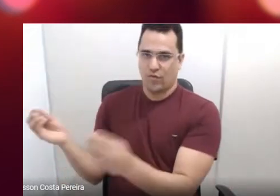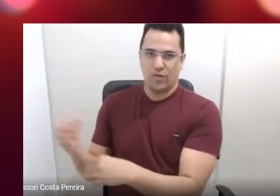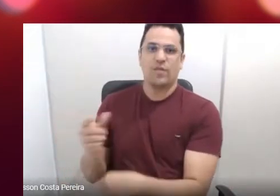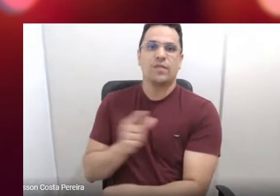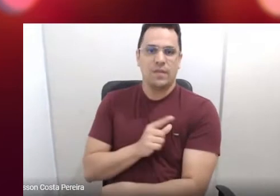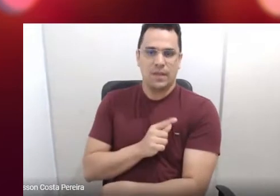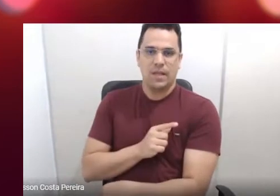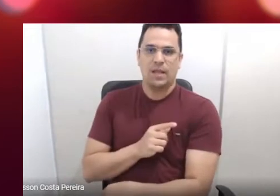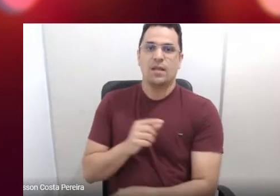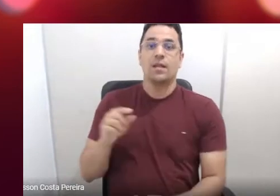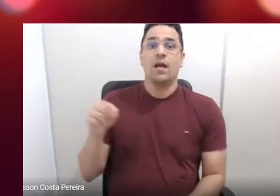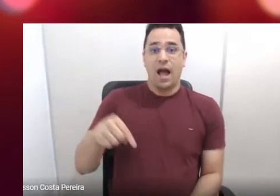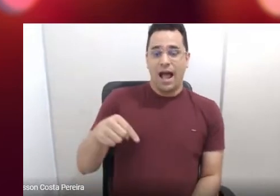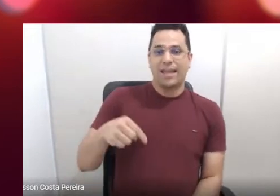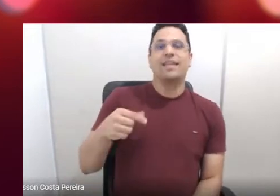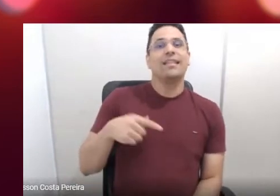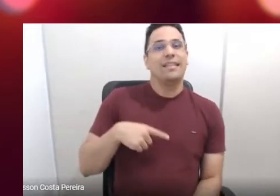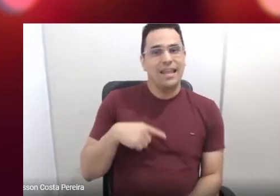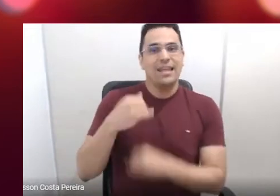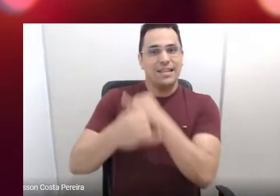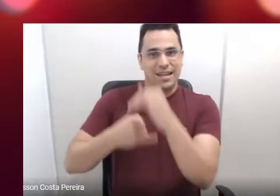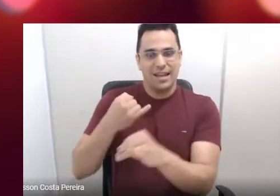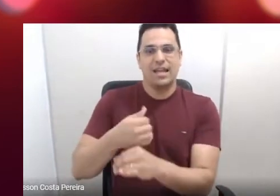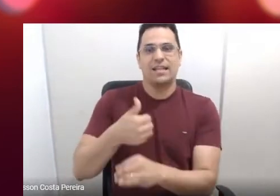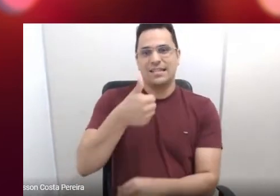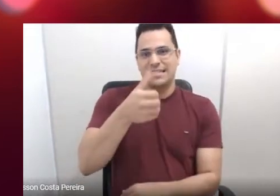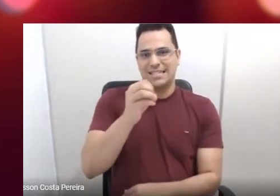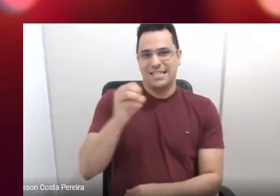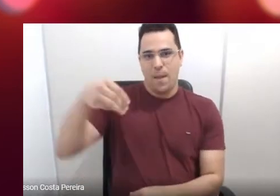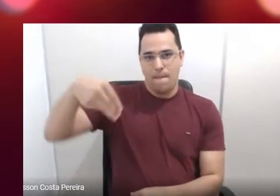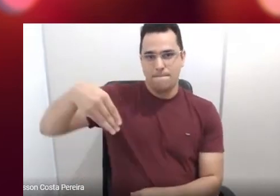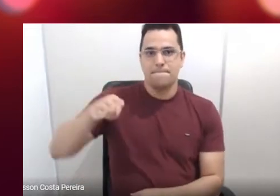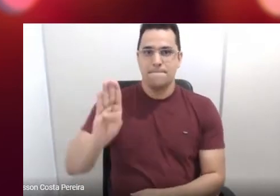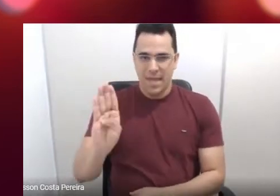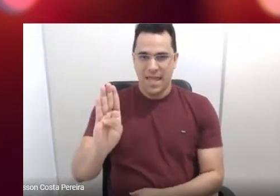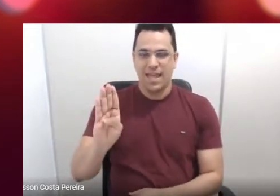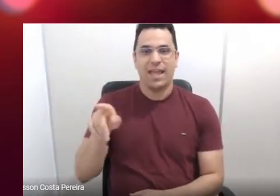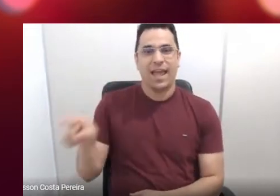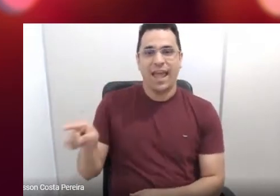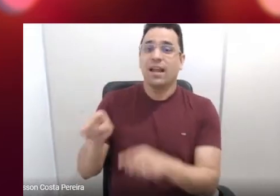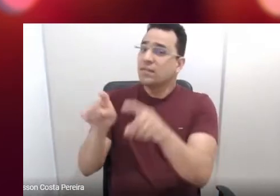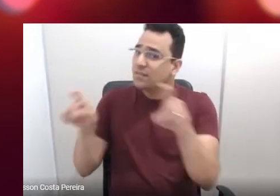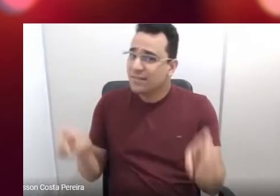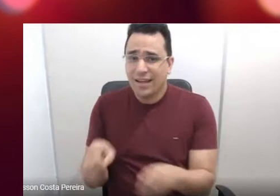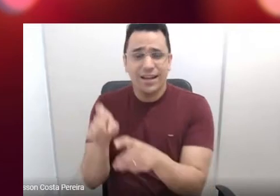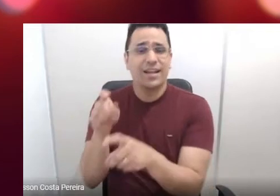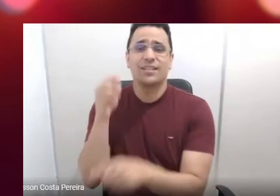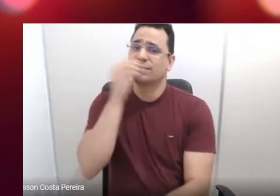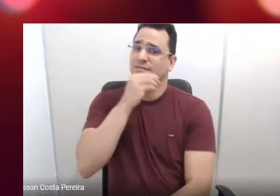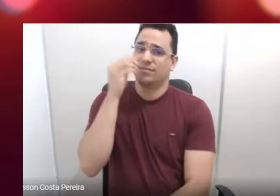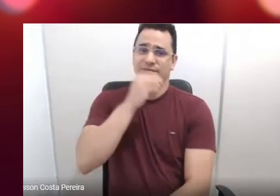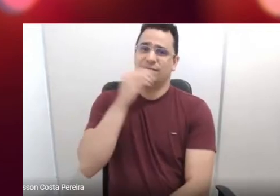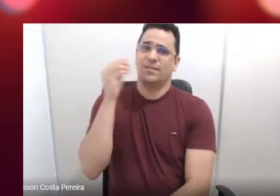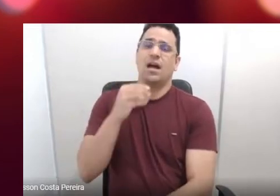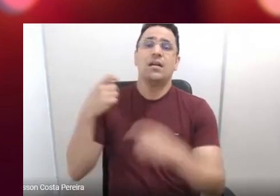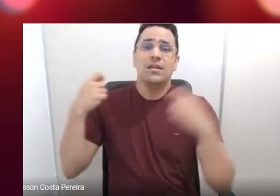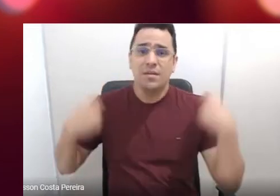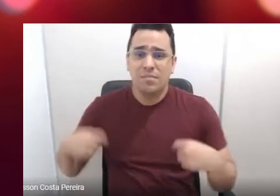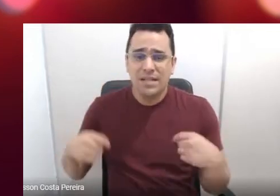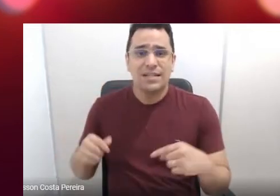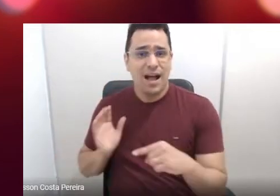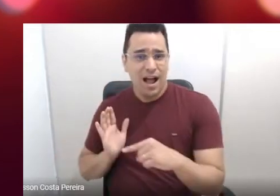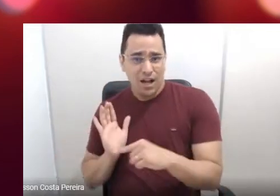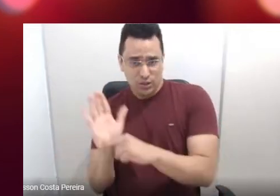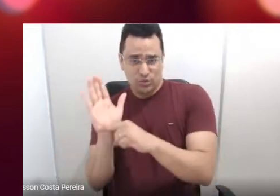TI. Pois, a exemplo de Taquatiara, apesar de termos 100 megas de internet, não temos equipamentos que os processem.